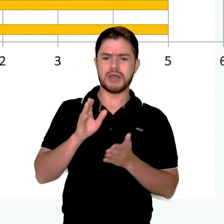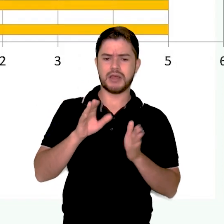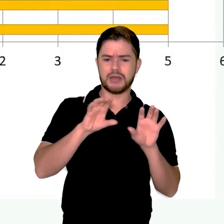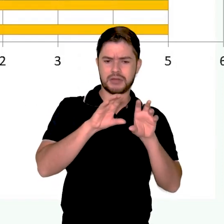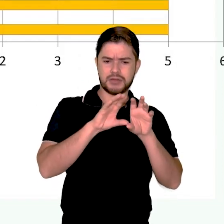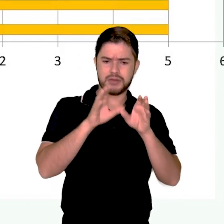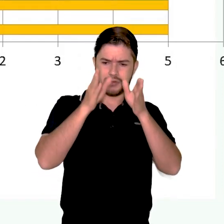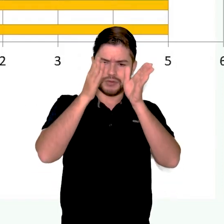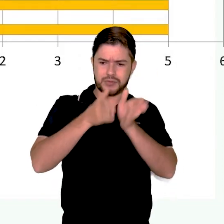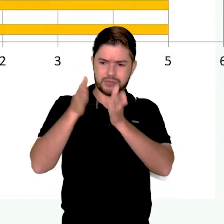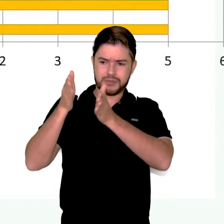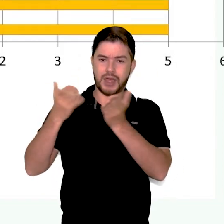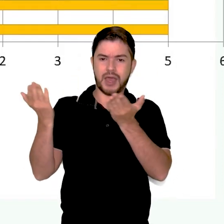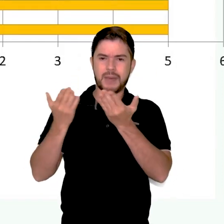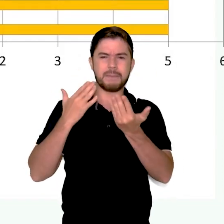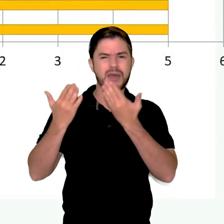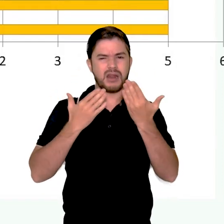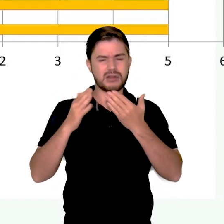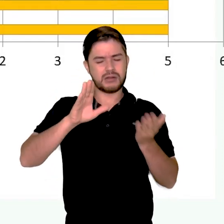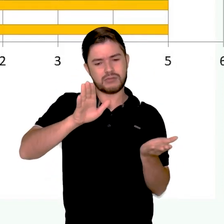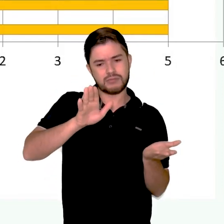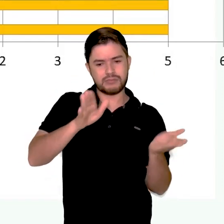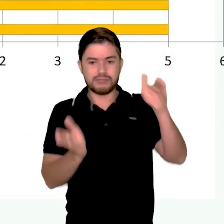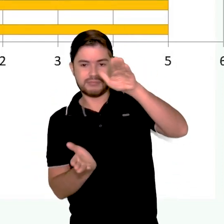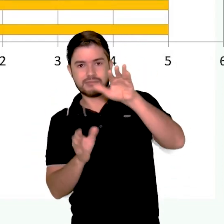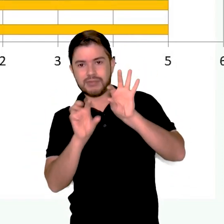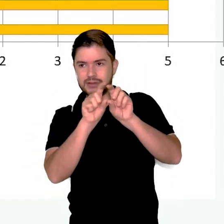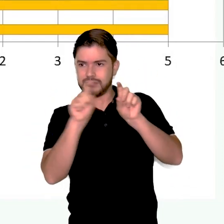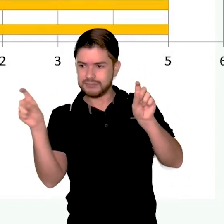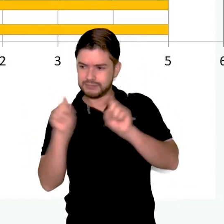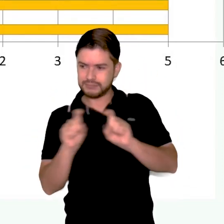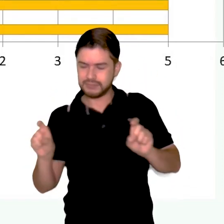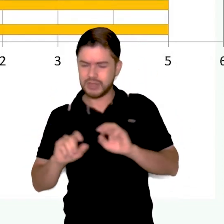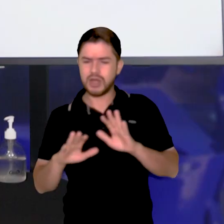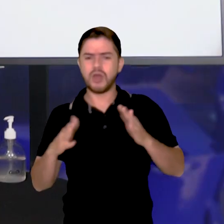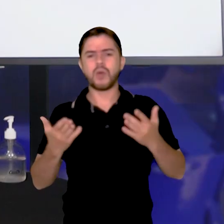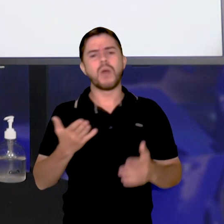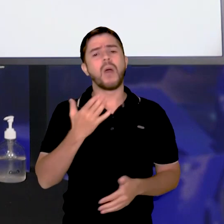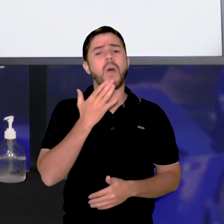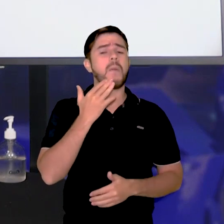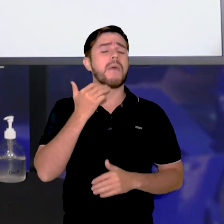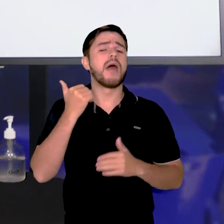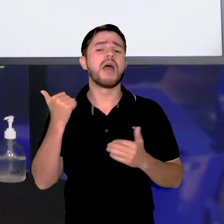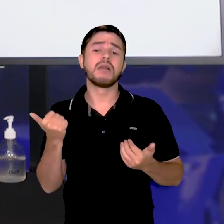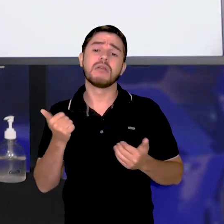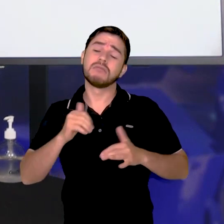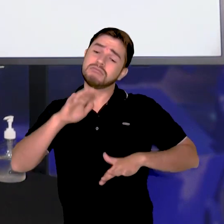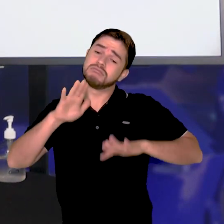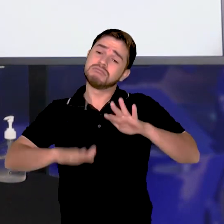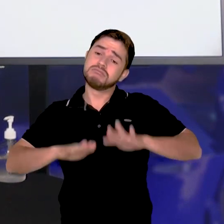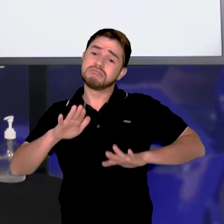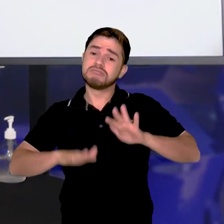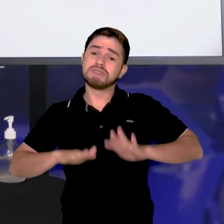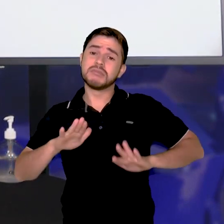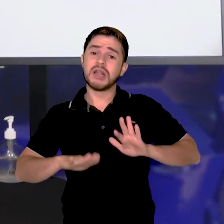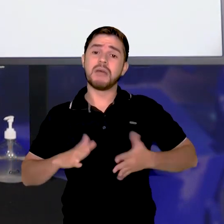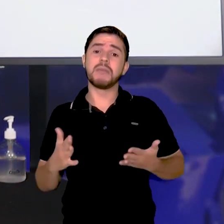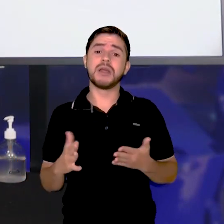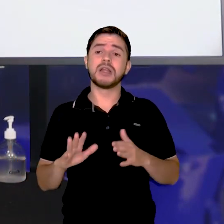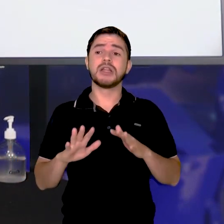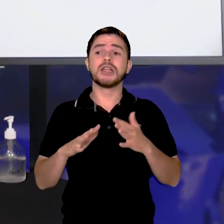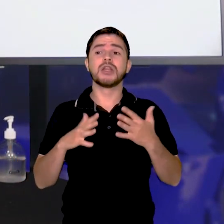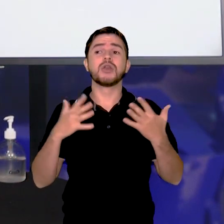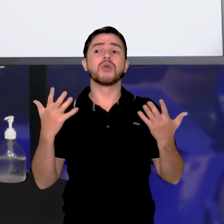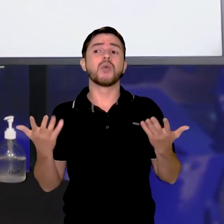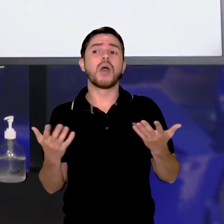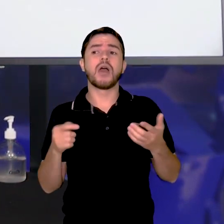gente pegasse e deitasse ele. Tá ok? Professor, qual é o mais recomendável? Aí vai depender, pessoal, de que tipo de pesquisa,